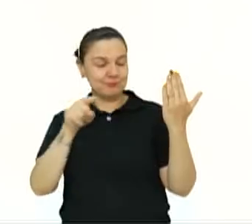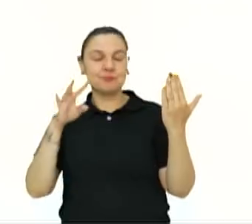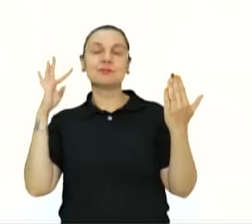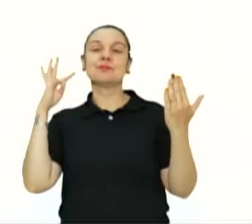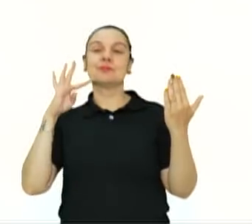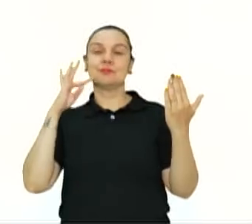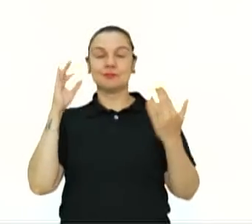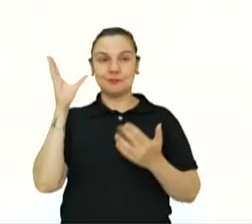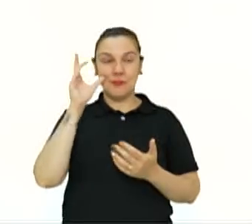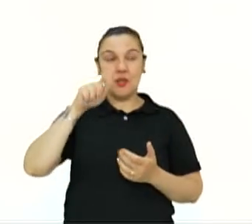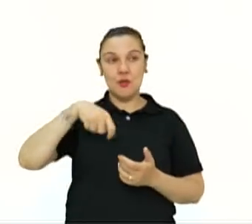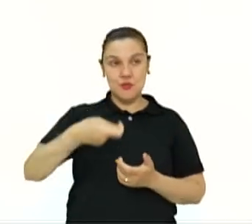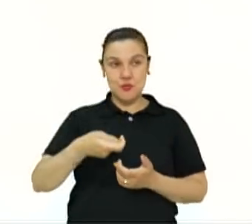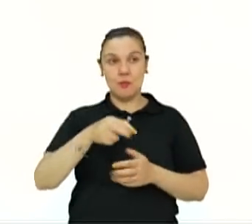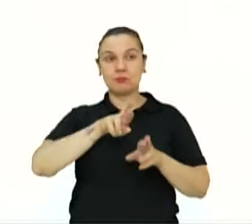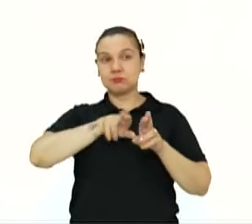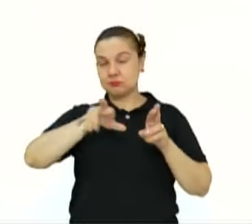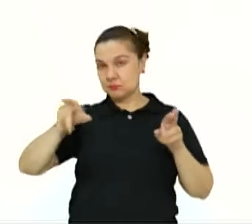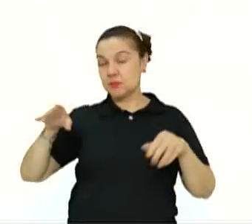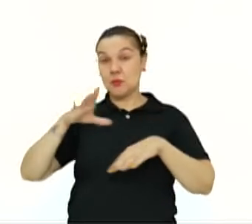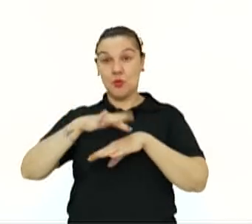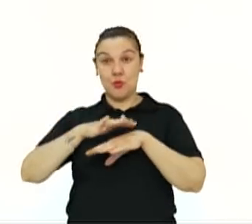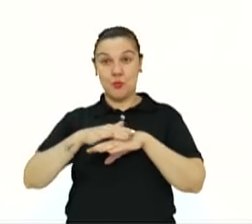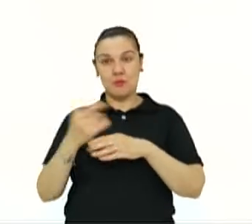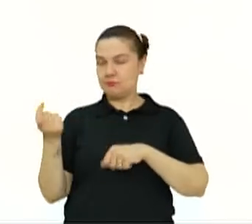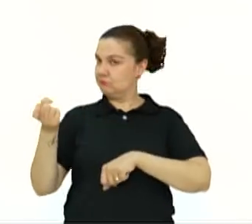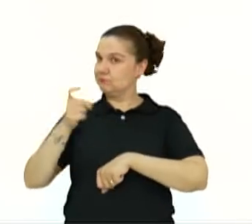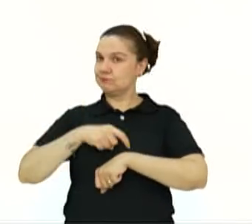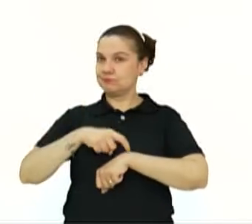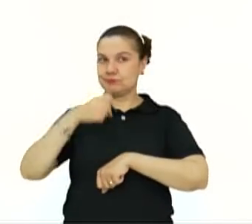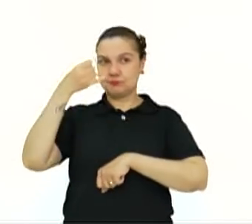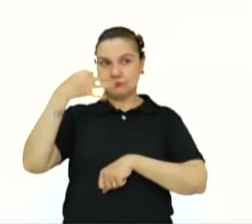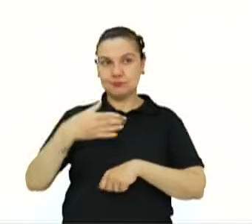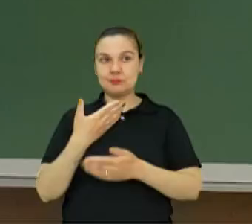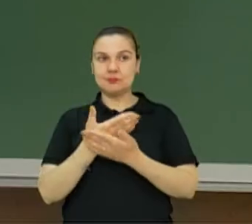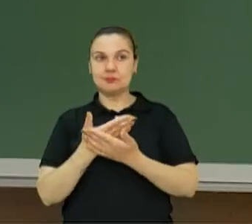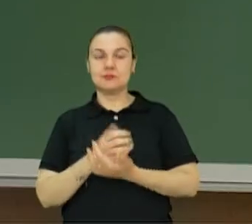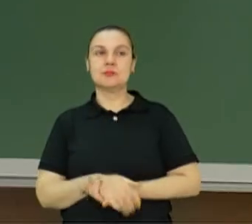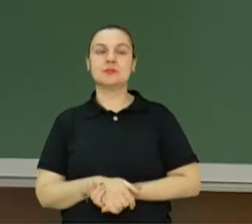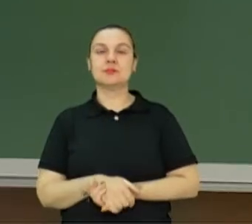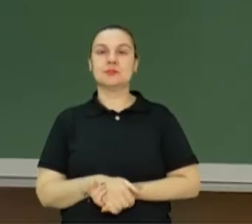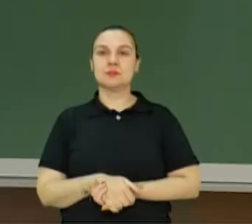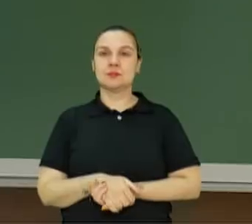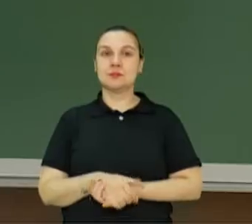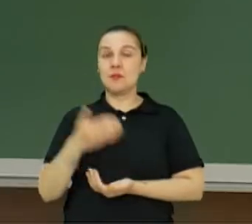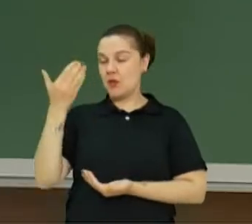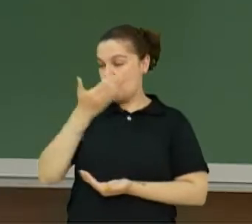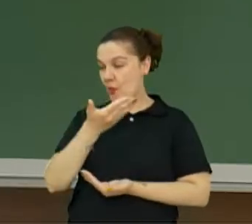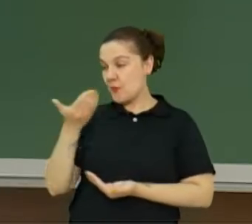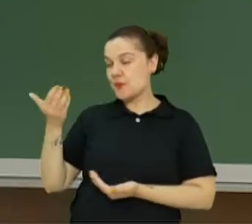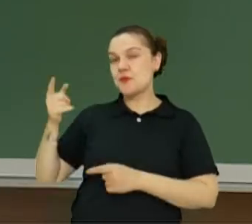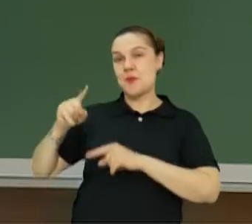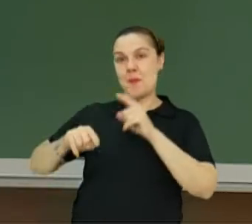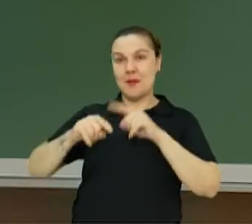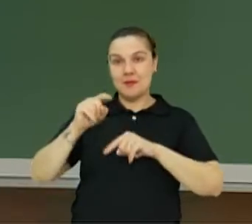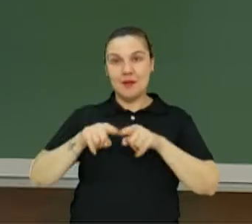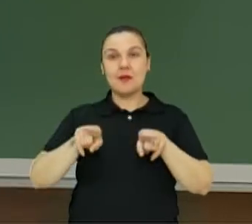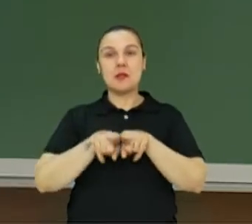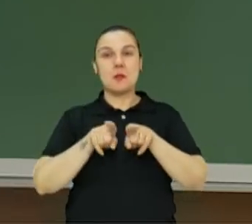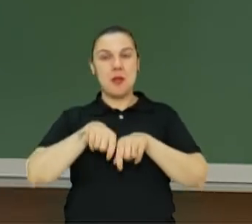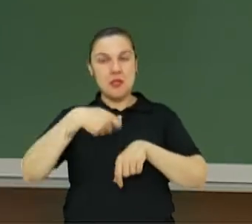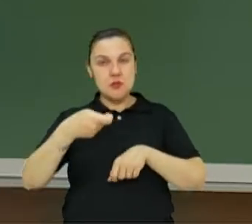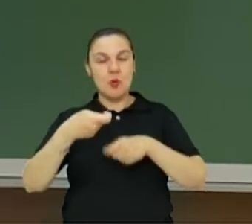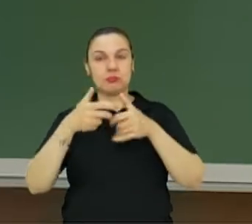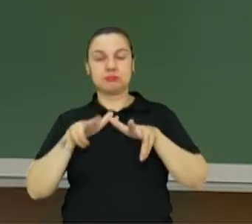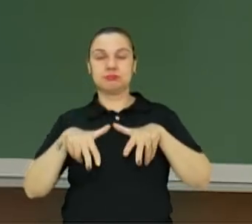bem interessante que fala sobre outras que não deu tempo de eu falar nessas aulas e traz alguns outros materiais sobre